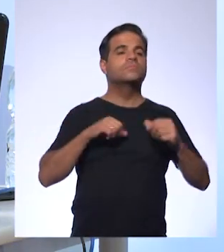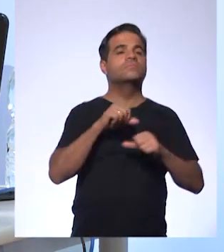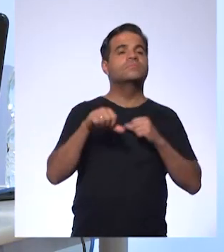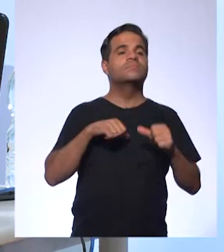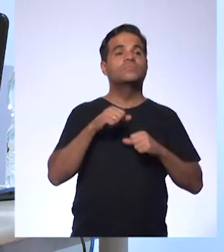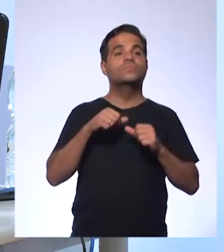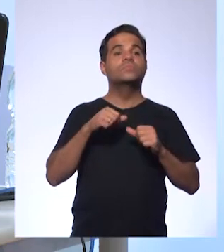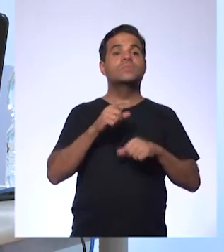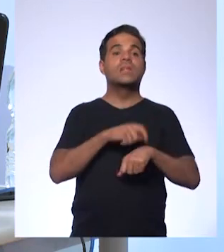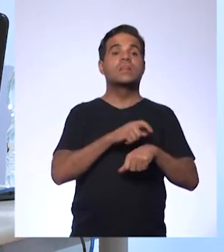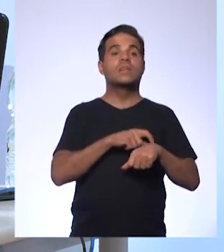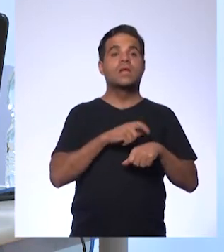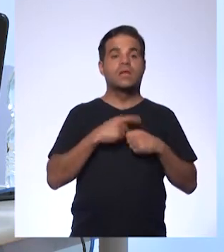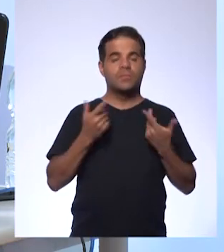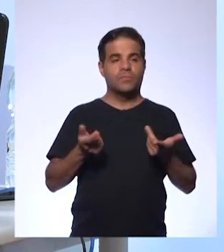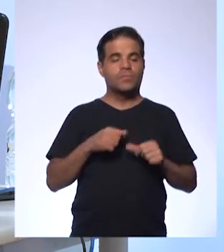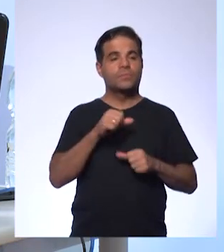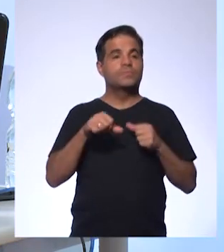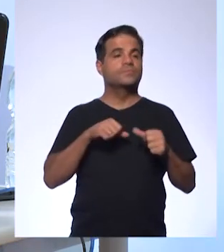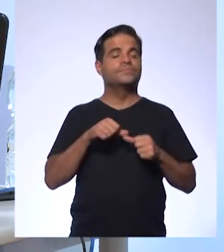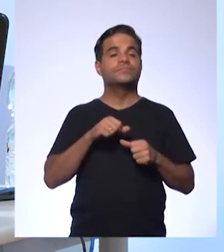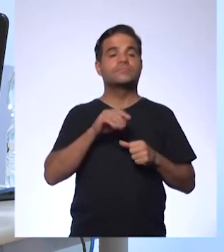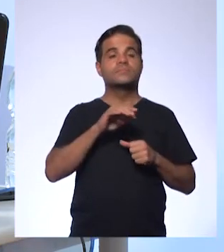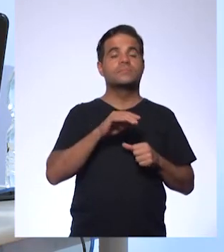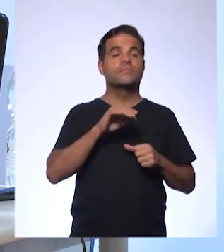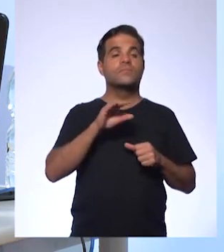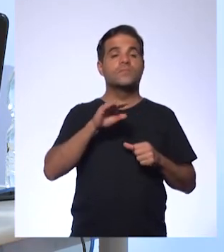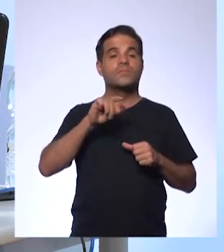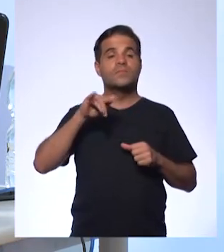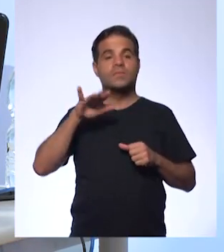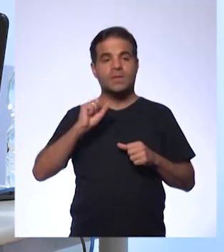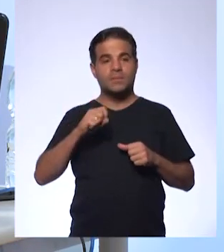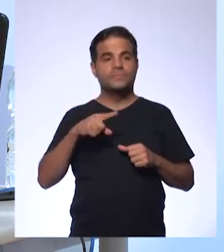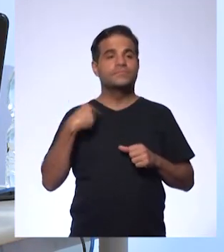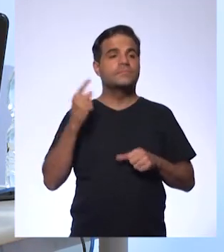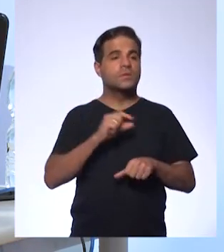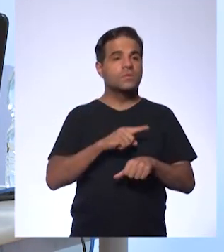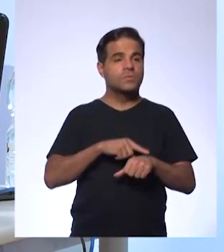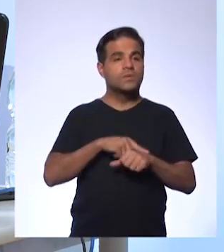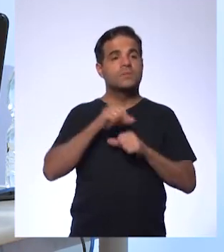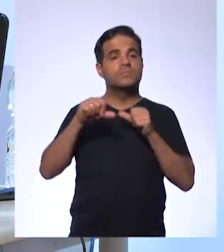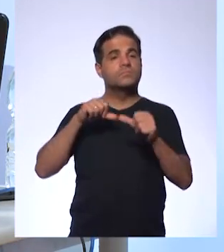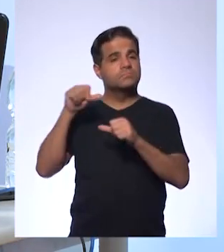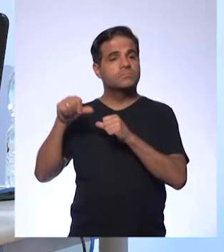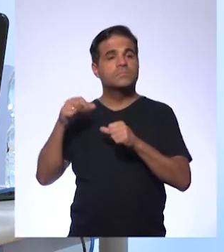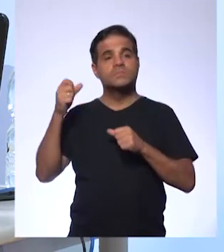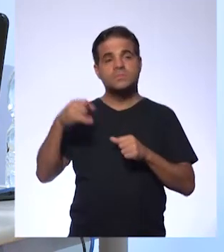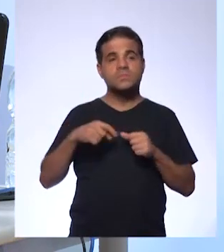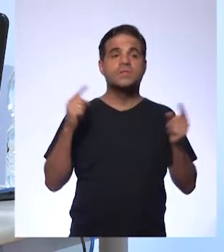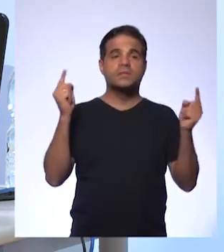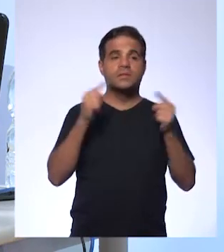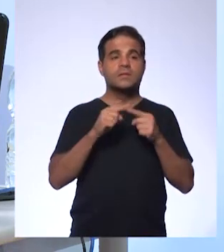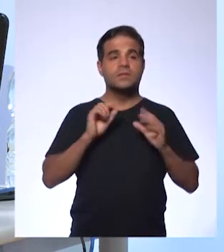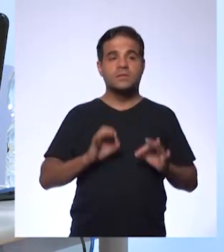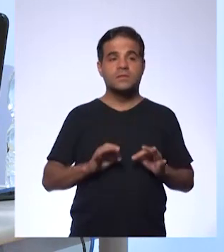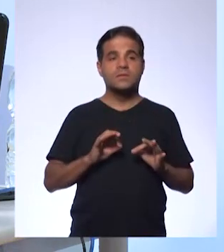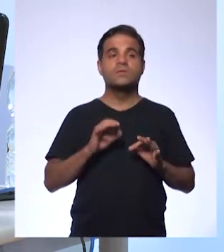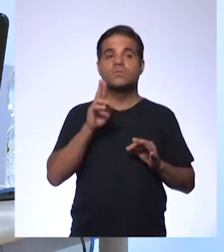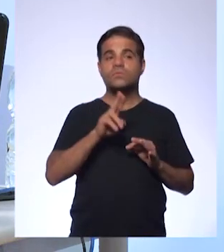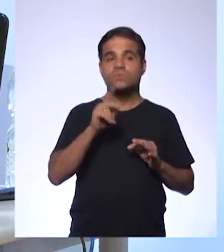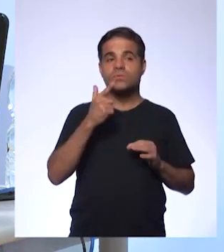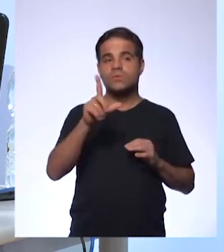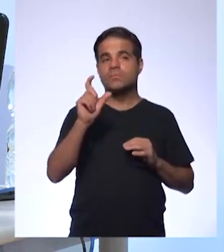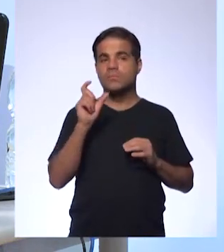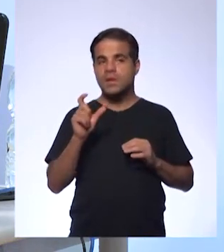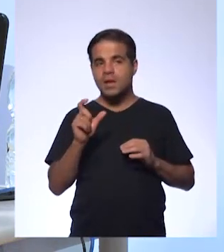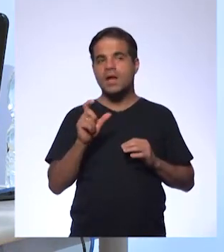de tempo. Tem gente falando que a mudança climática é o tempo mudando. Sim, tem a ver, tem a ver. Aí já usou outra